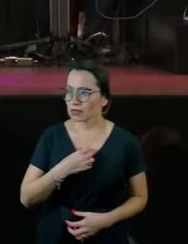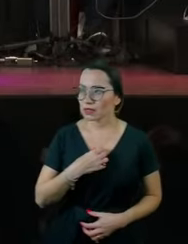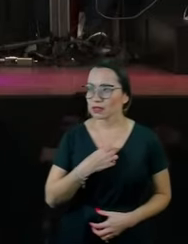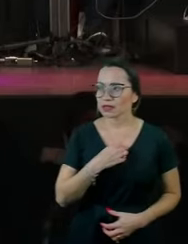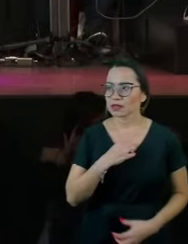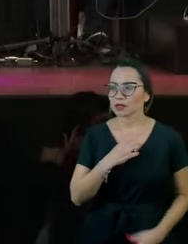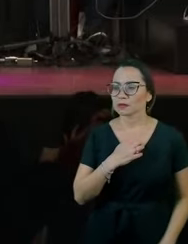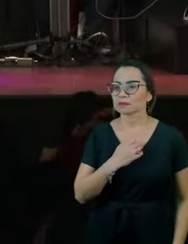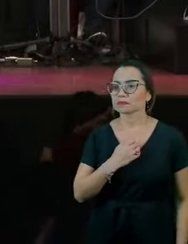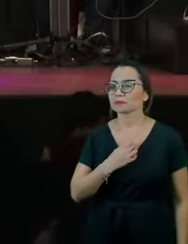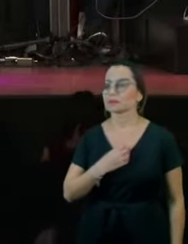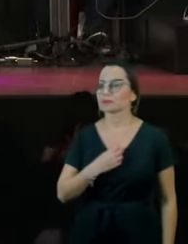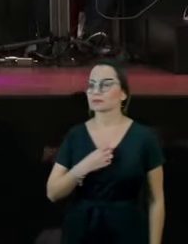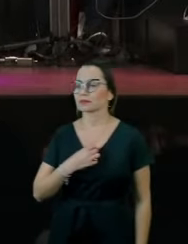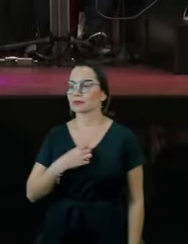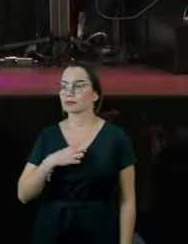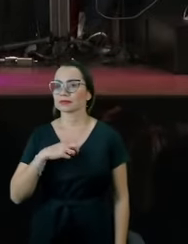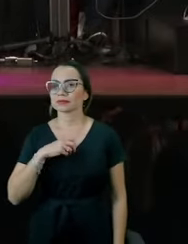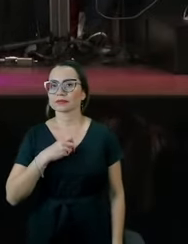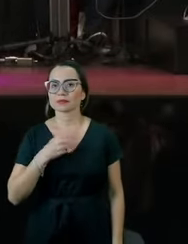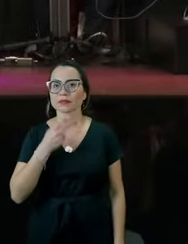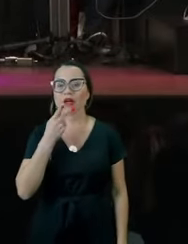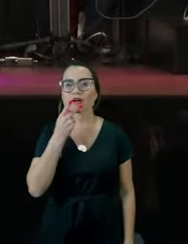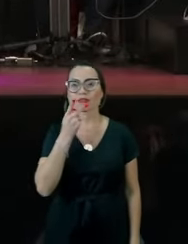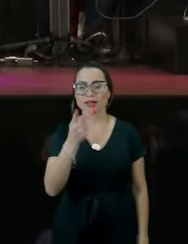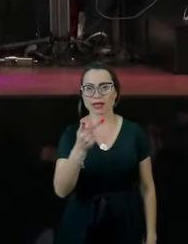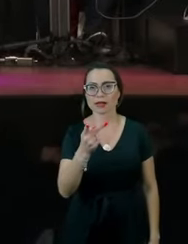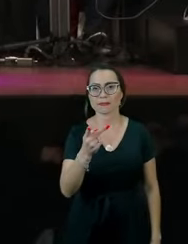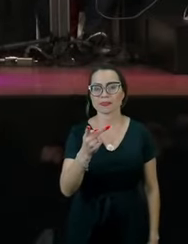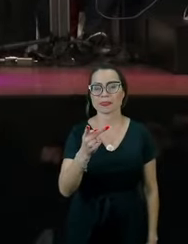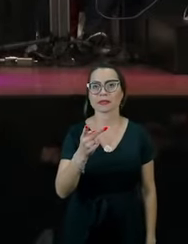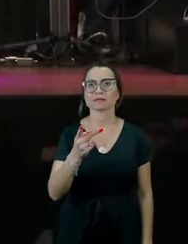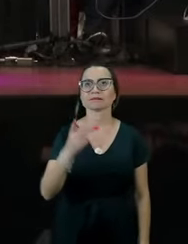Vou falar algo que não estava aqui para falar, mas Espírito Santo